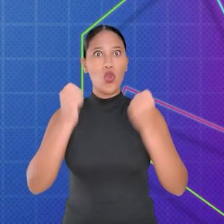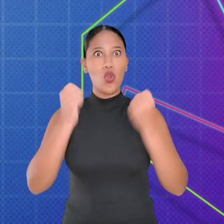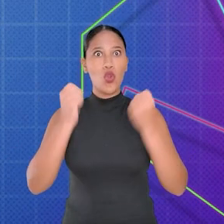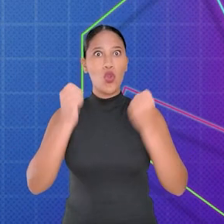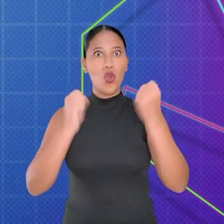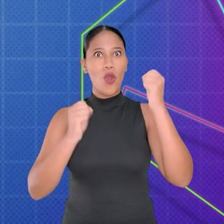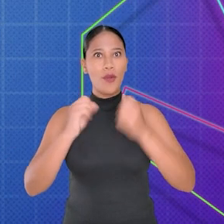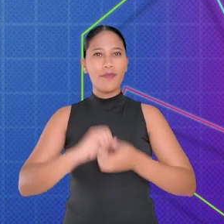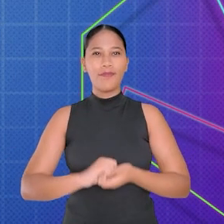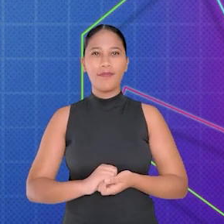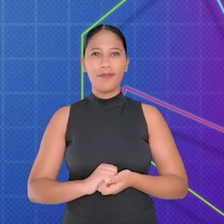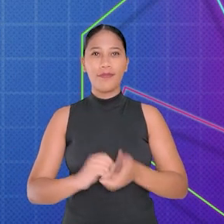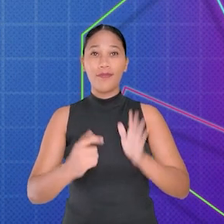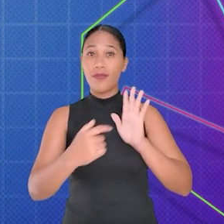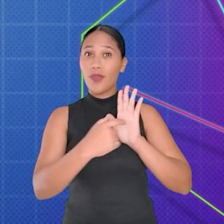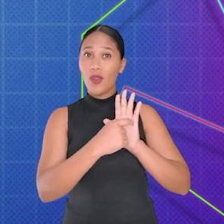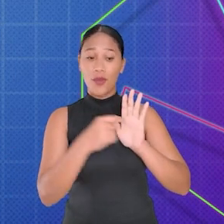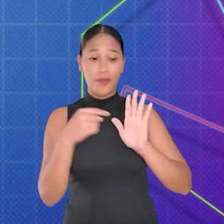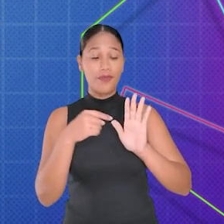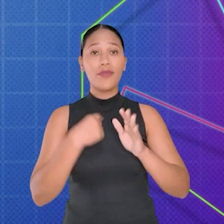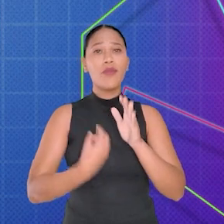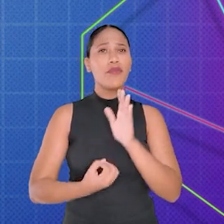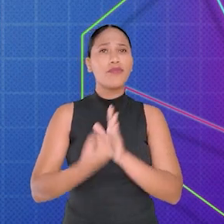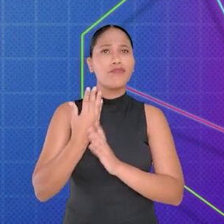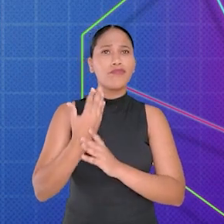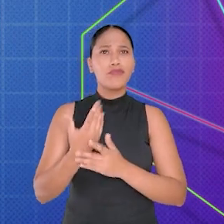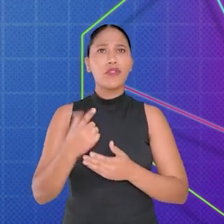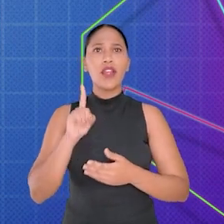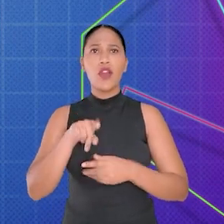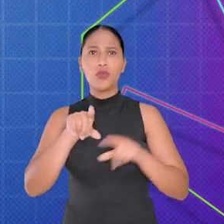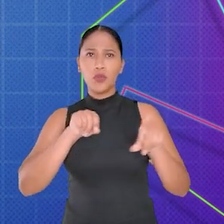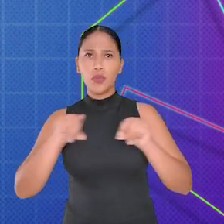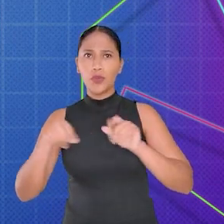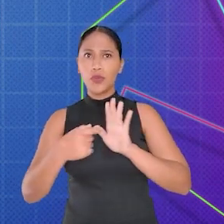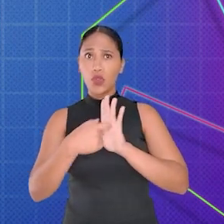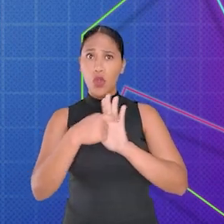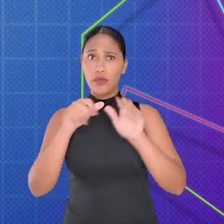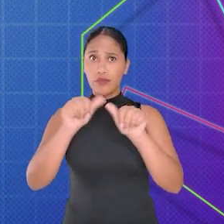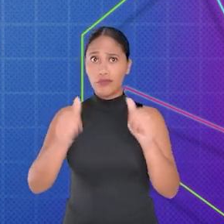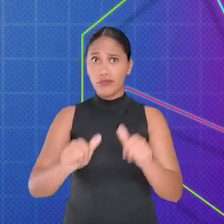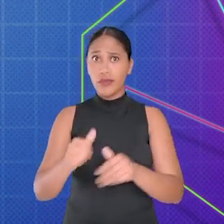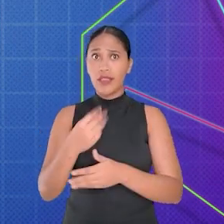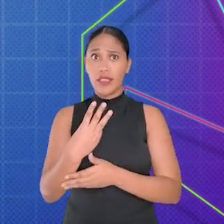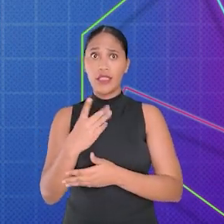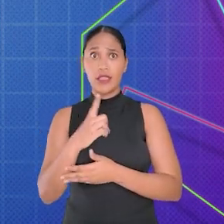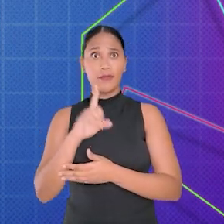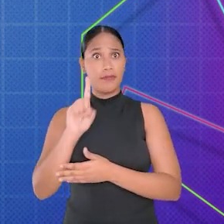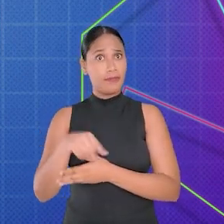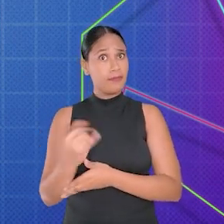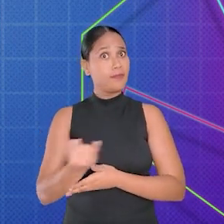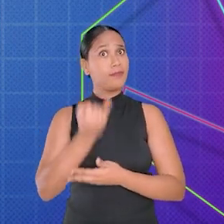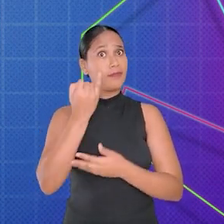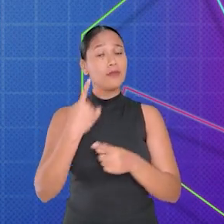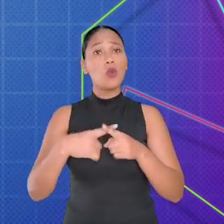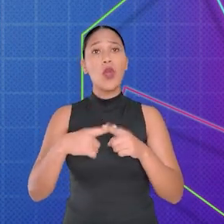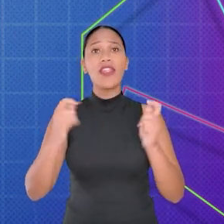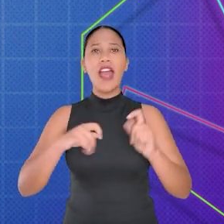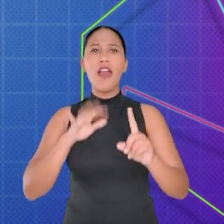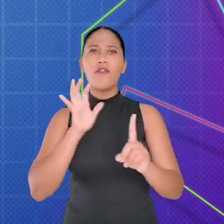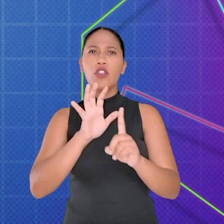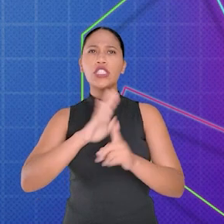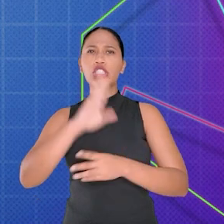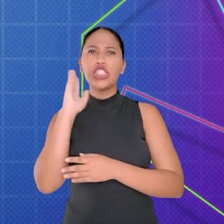que a professora está citando. Softwares. Na criação de jogos, a escolha do software de modelagem 3D é de extrema importância, pois